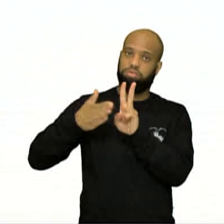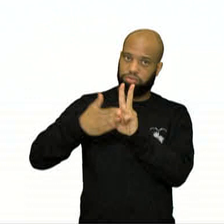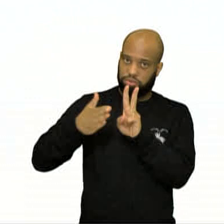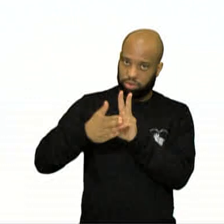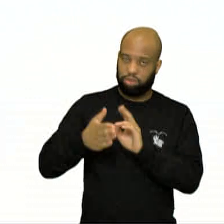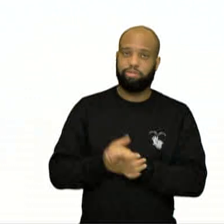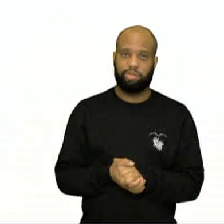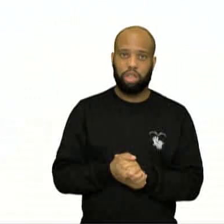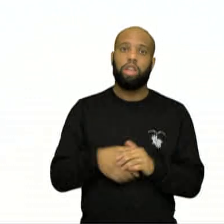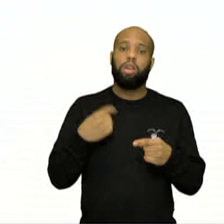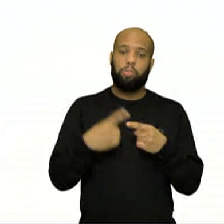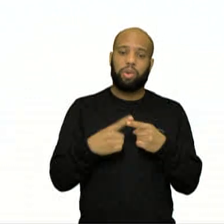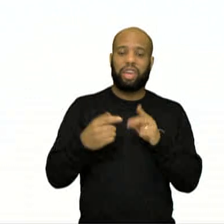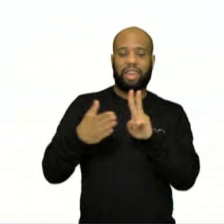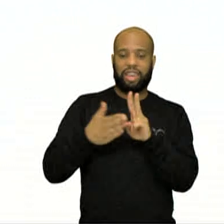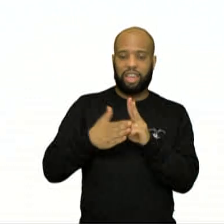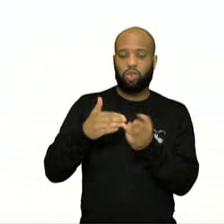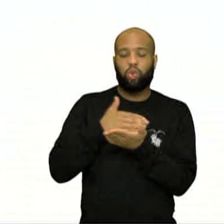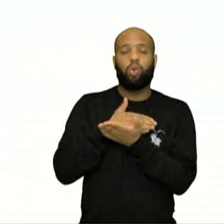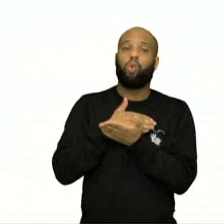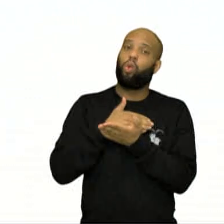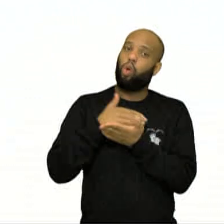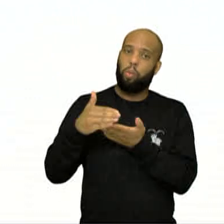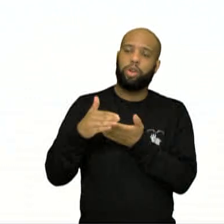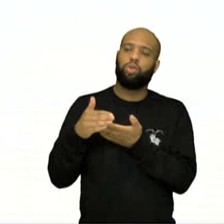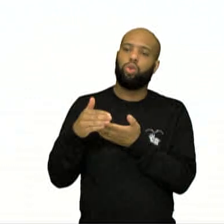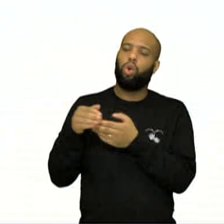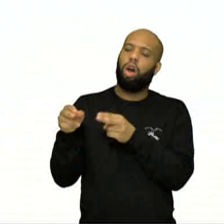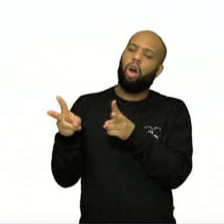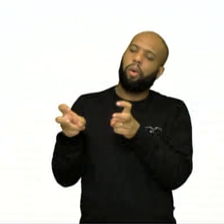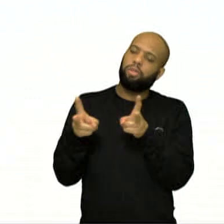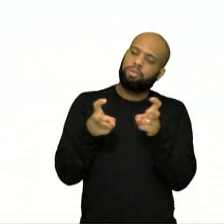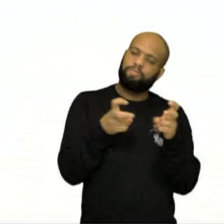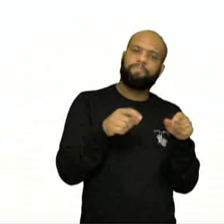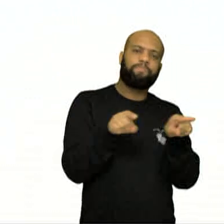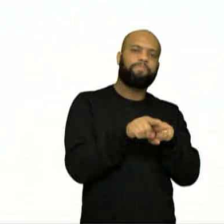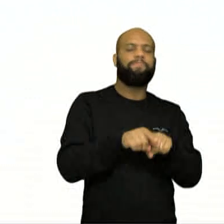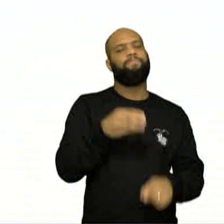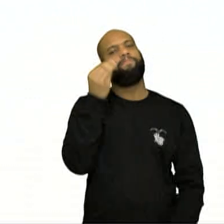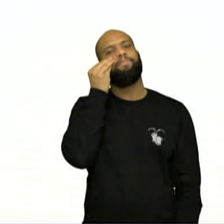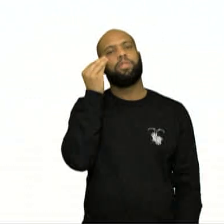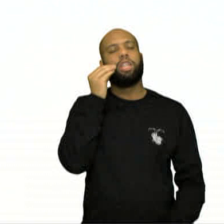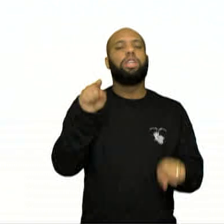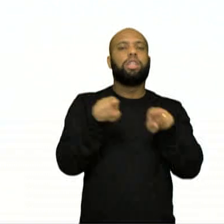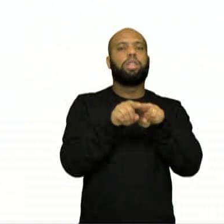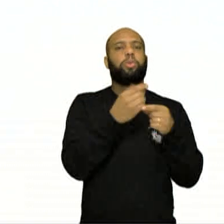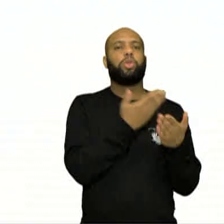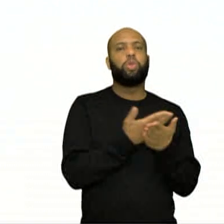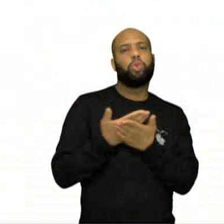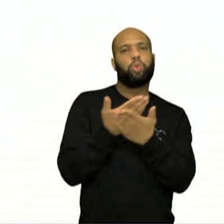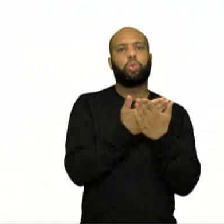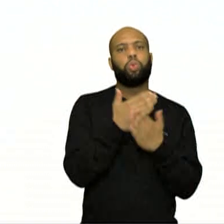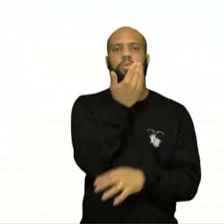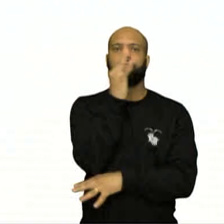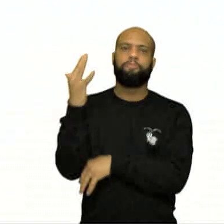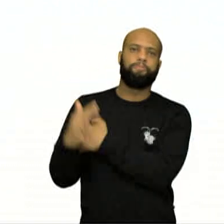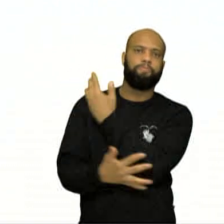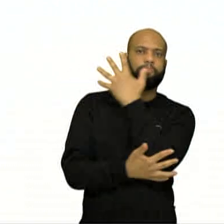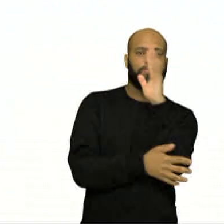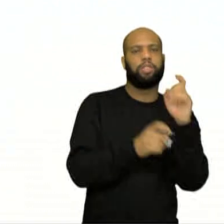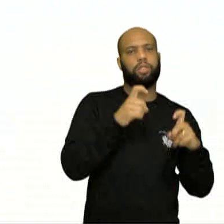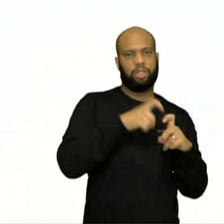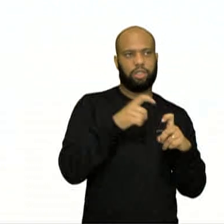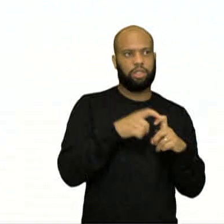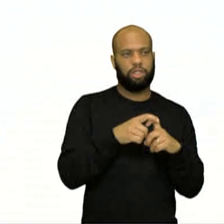foram aqueles que deram todo o início às observações, aos testes e aos estudos de plantas medicinais,